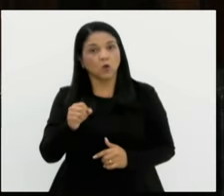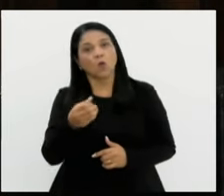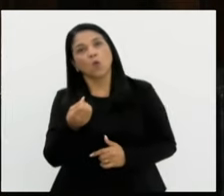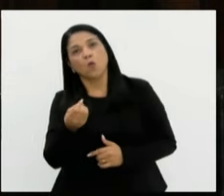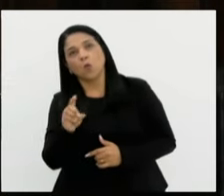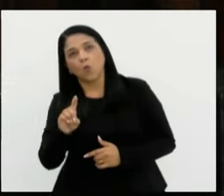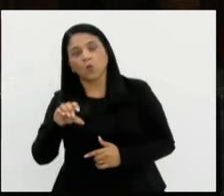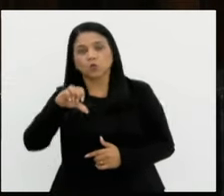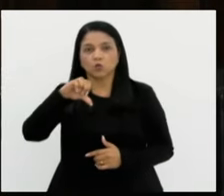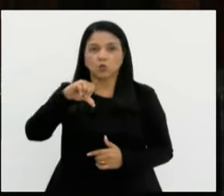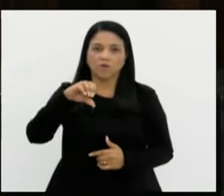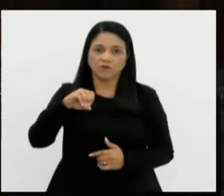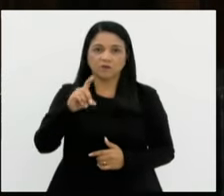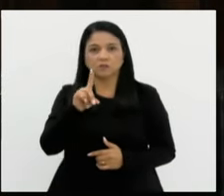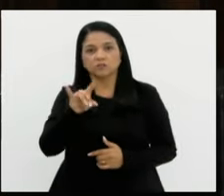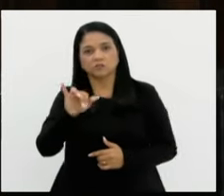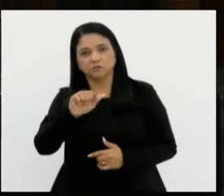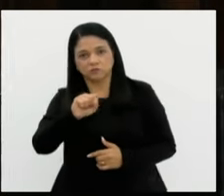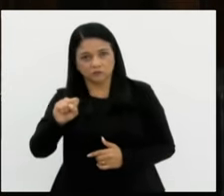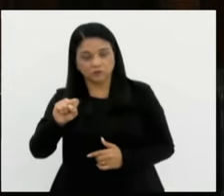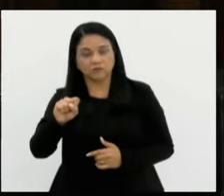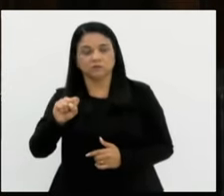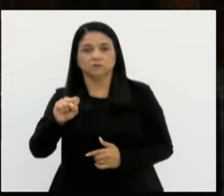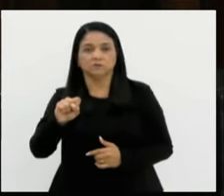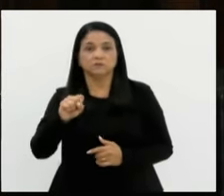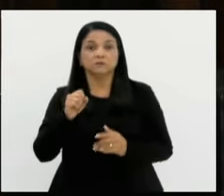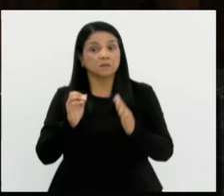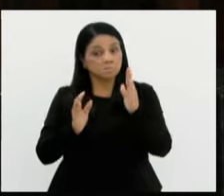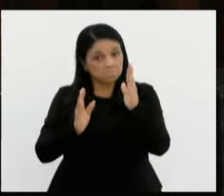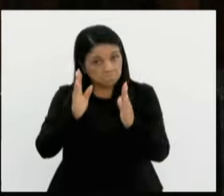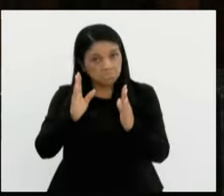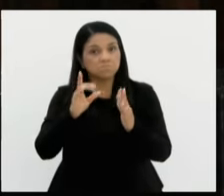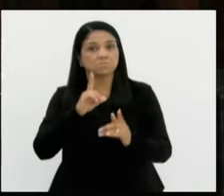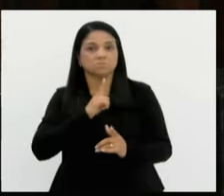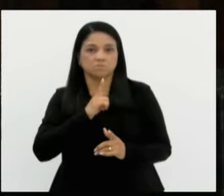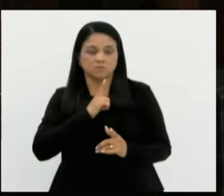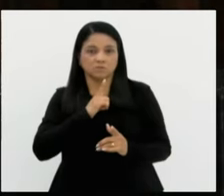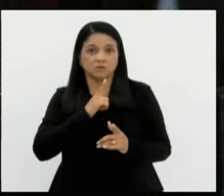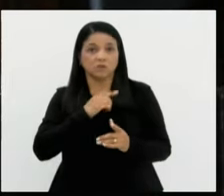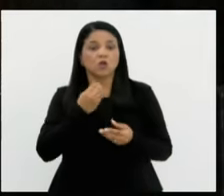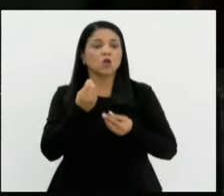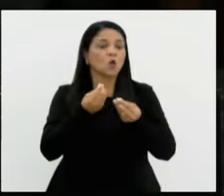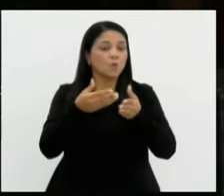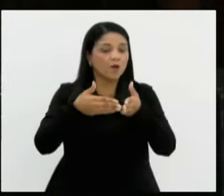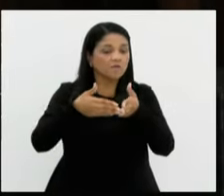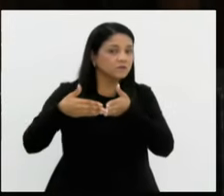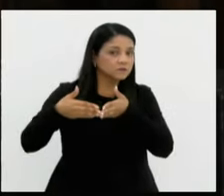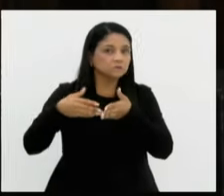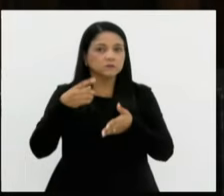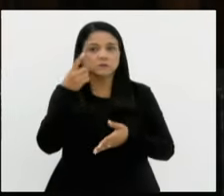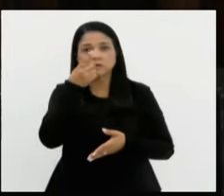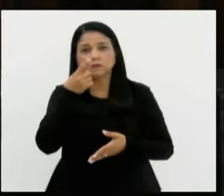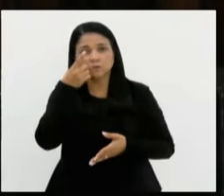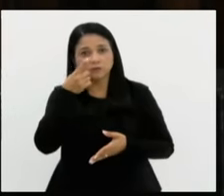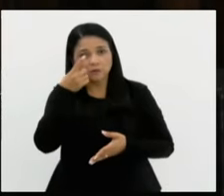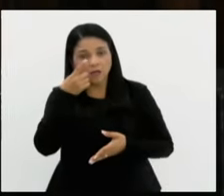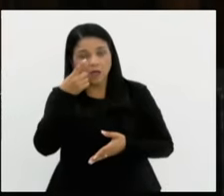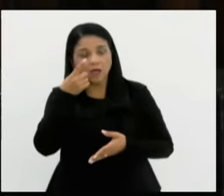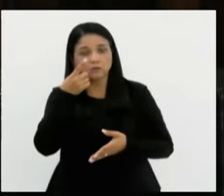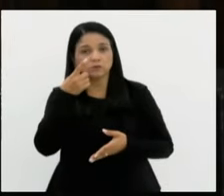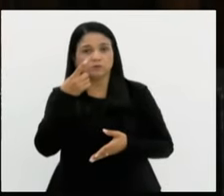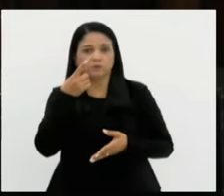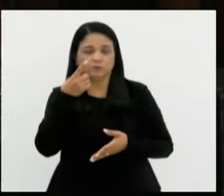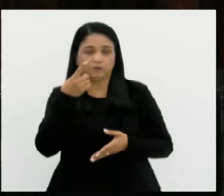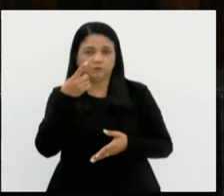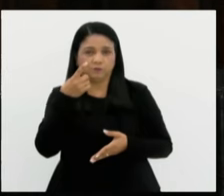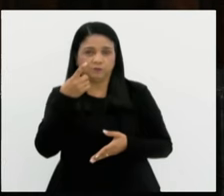90 dias, prorrogados por 90 dias, mas tem prazo determinado, como um afastamento de um deputado, por mais que esse deputado possa merecer esse